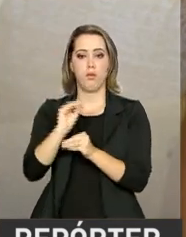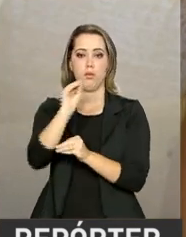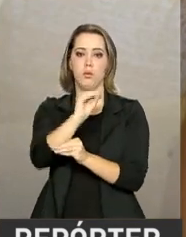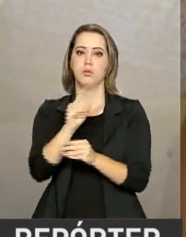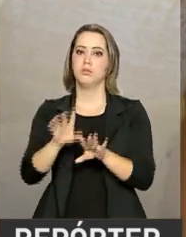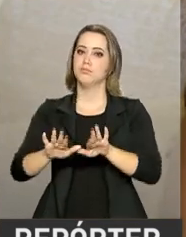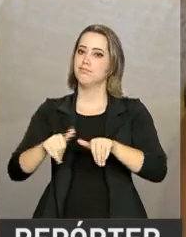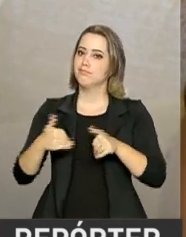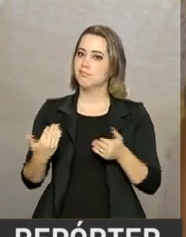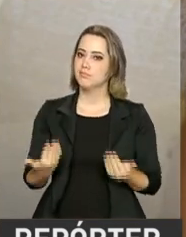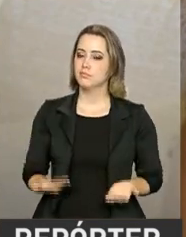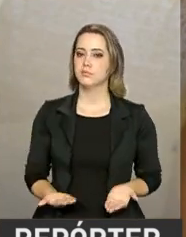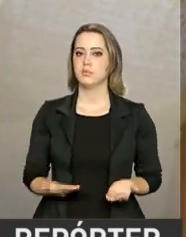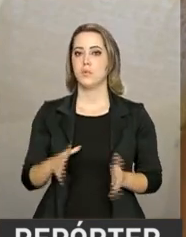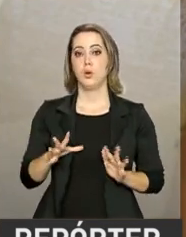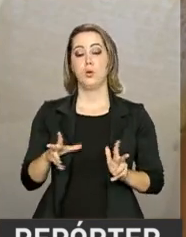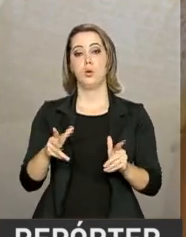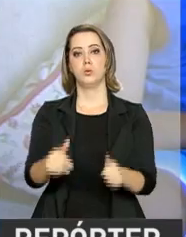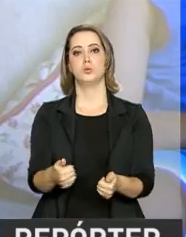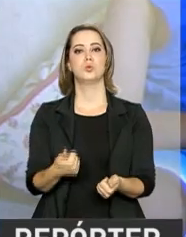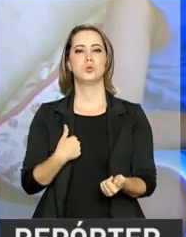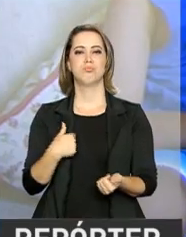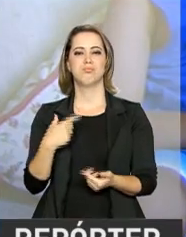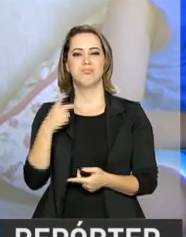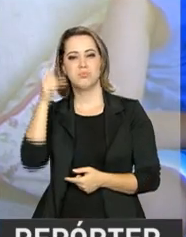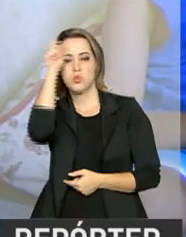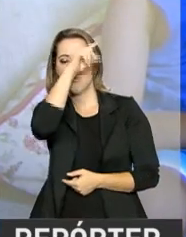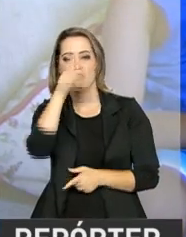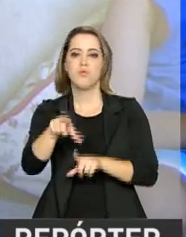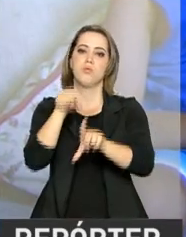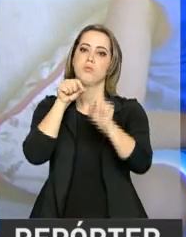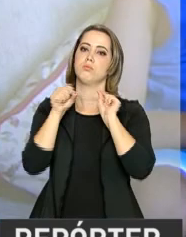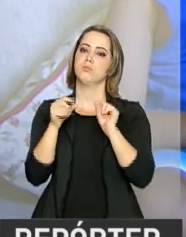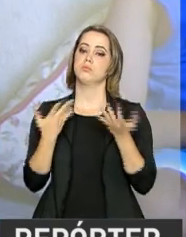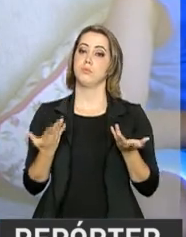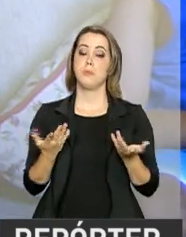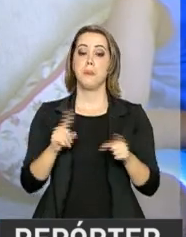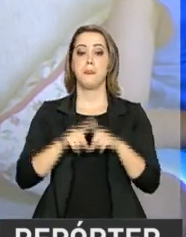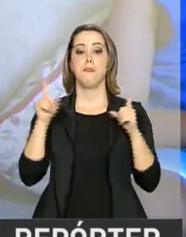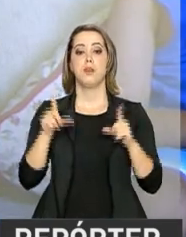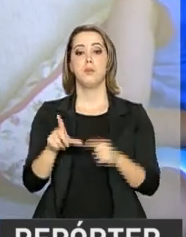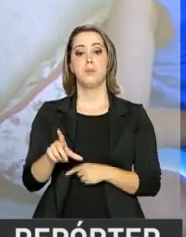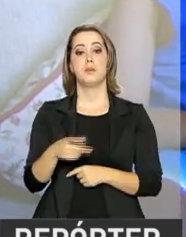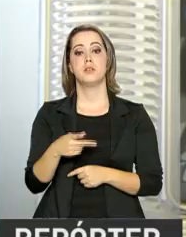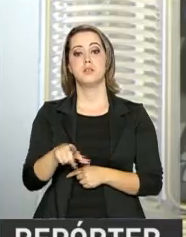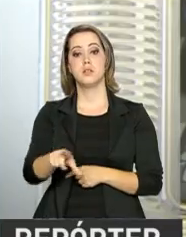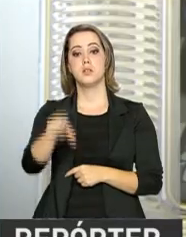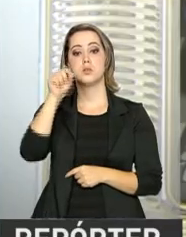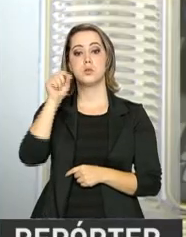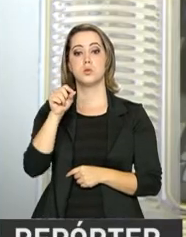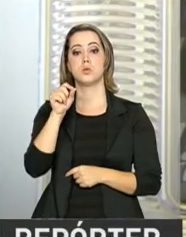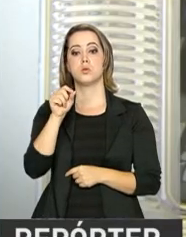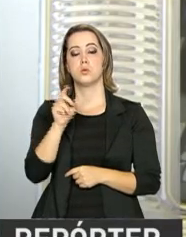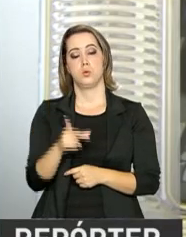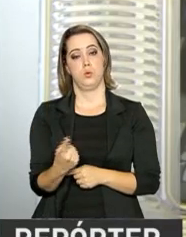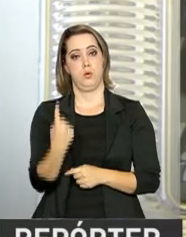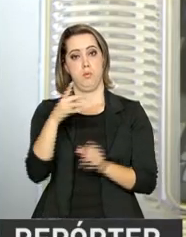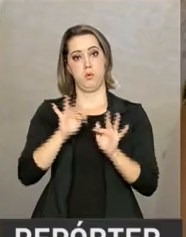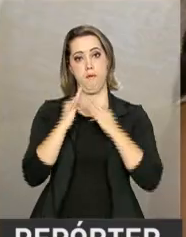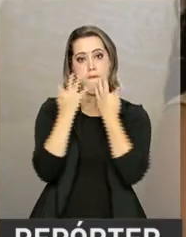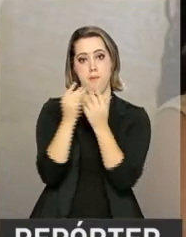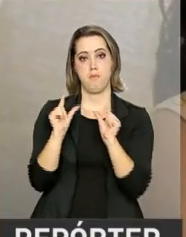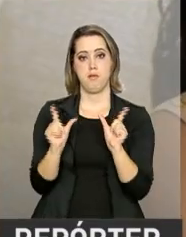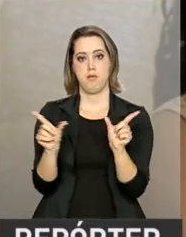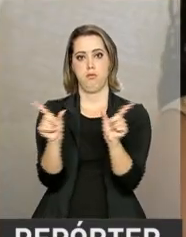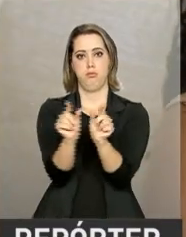Então, isso tudo pesou. Para a professora, a escolha por uma família cada vez menor é uma tendência dos brasileiros.